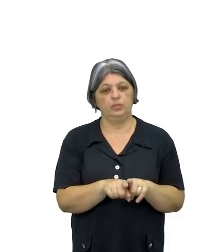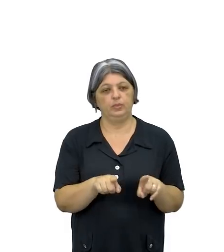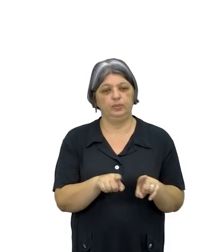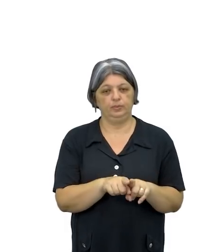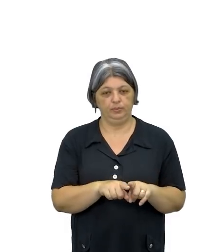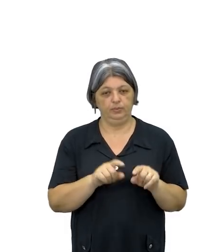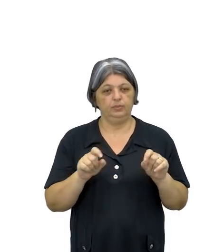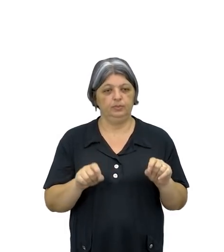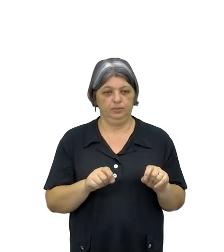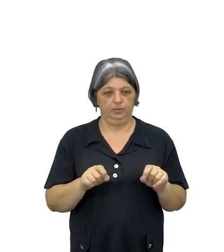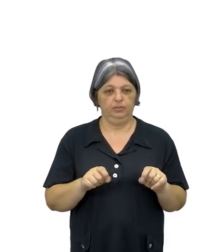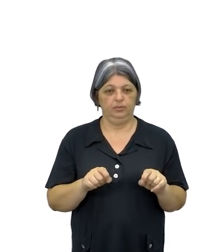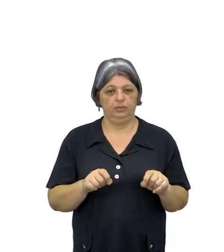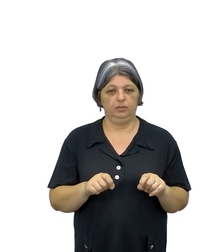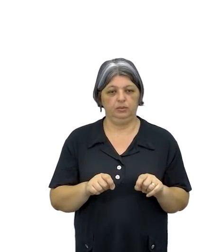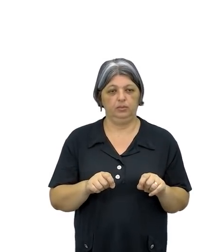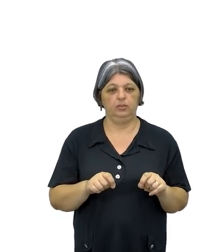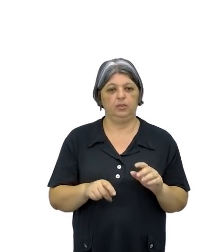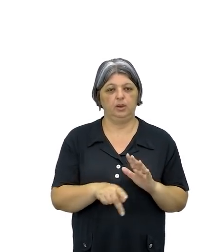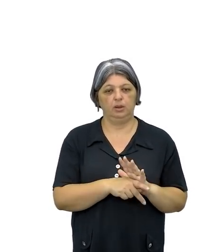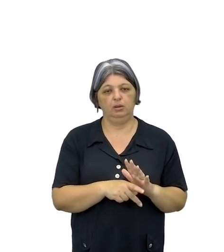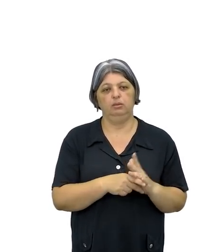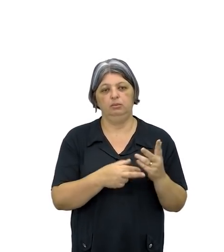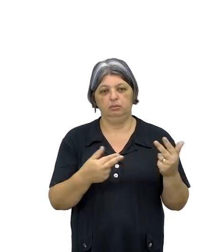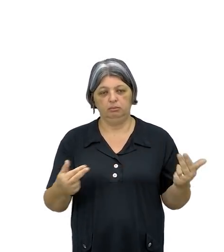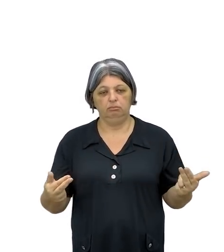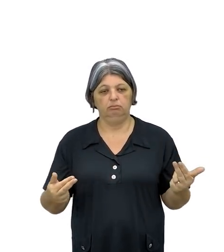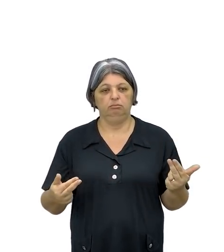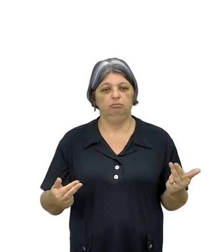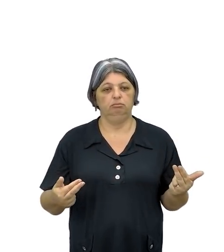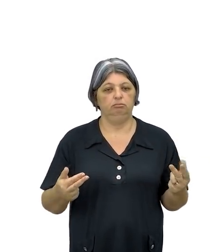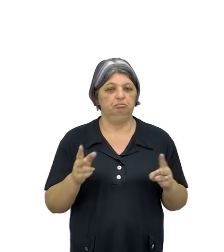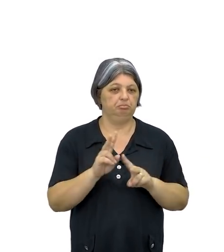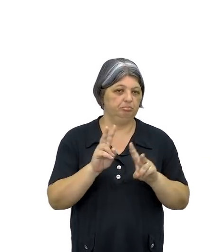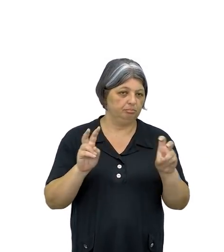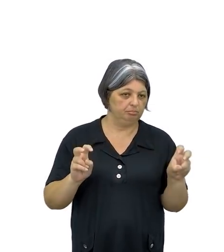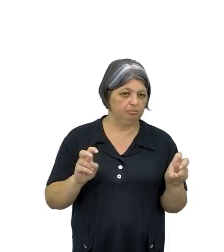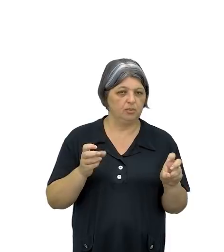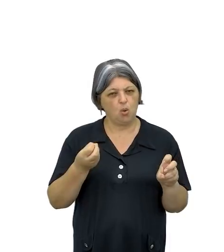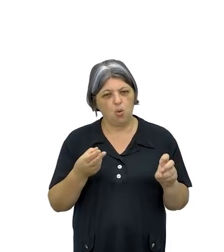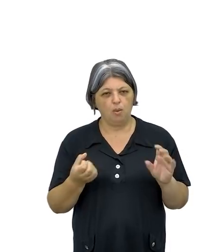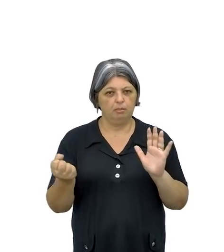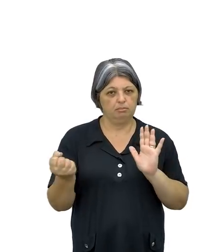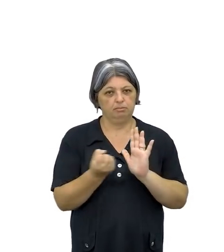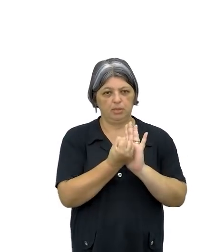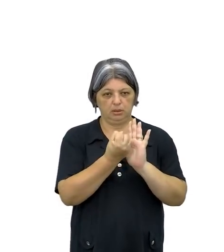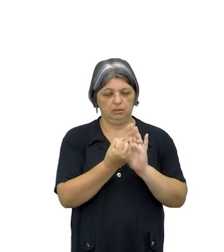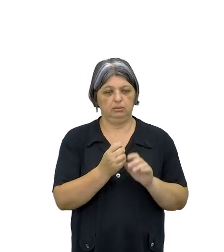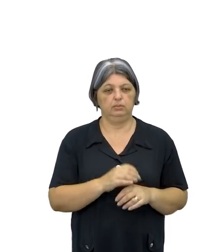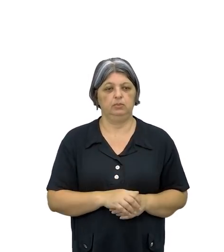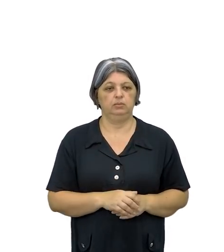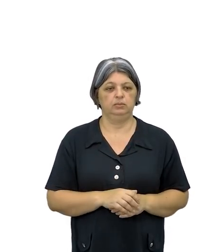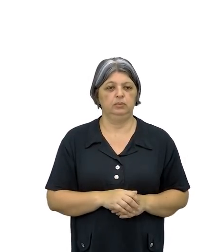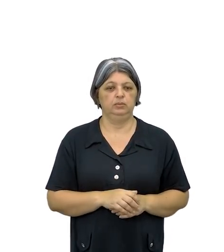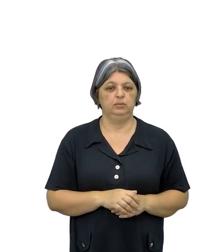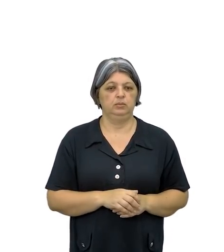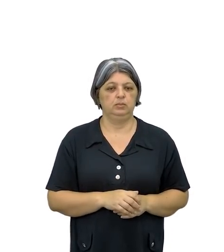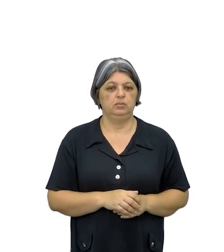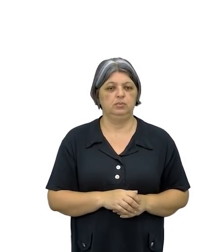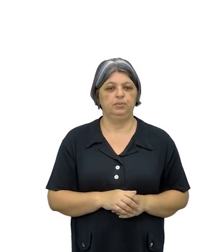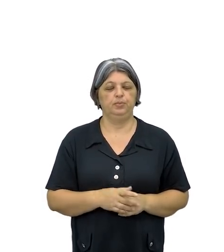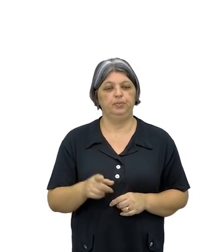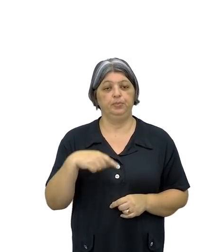turmas de agrupamentos com expressões estereotipadas ou estigmadoras, né. Um passado, bem passado aí, nós